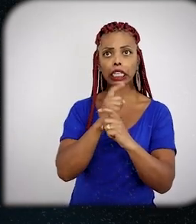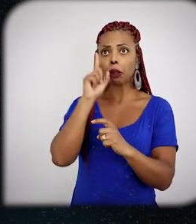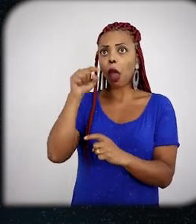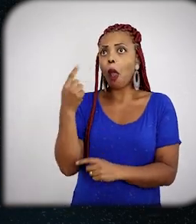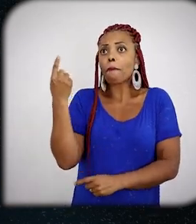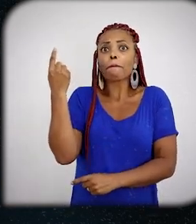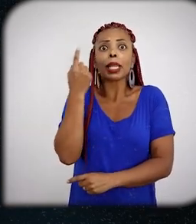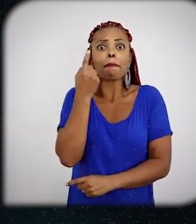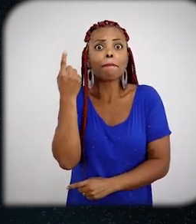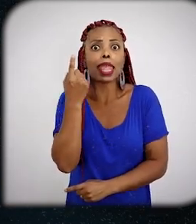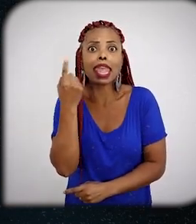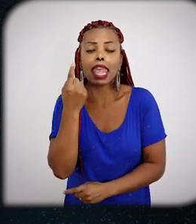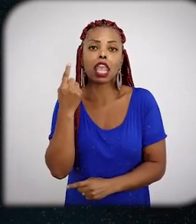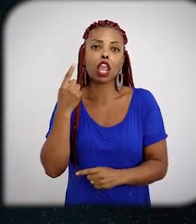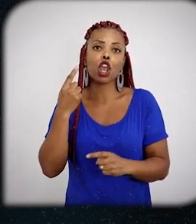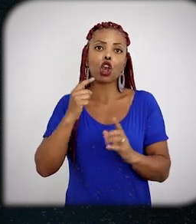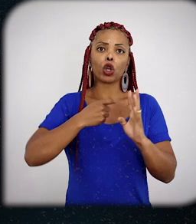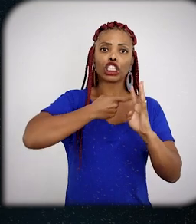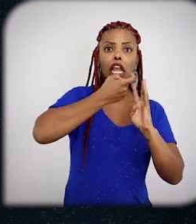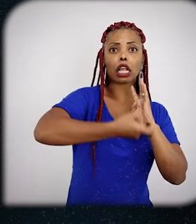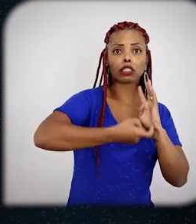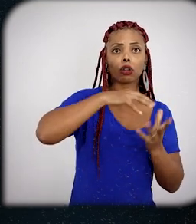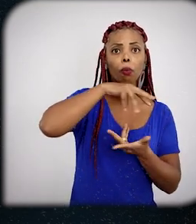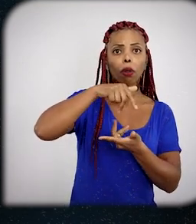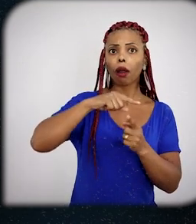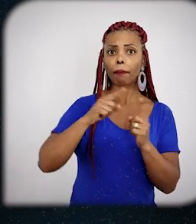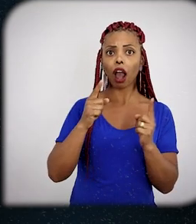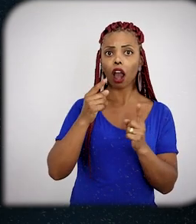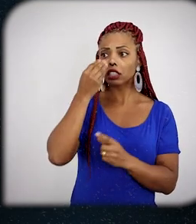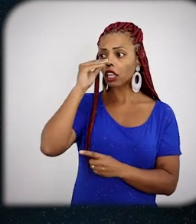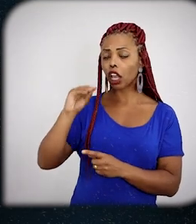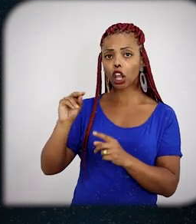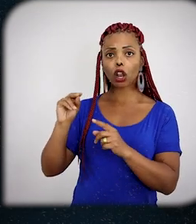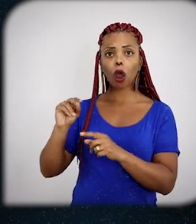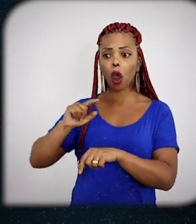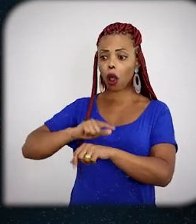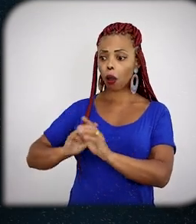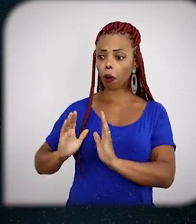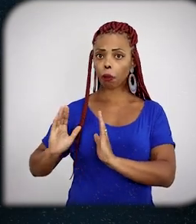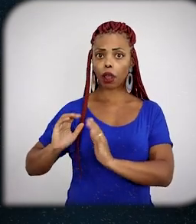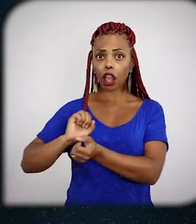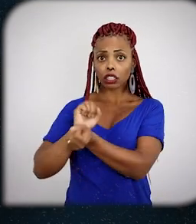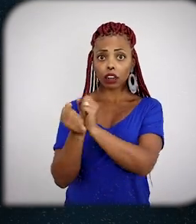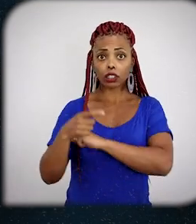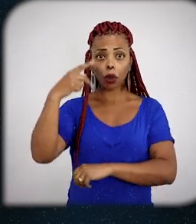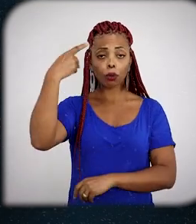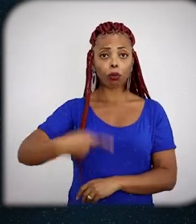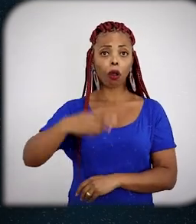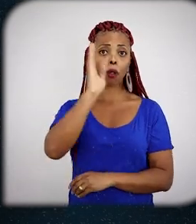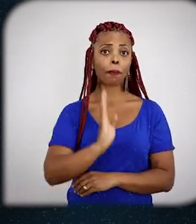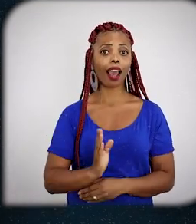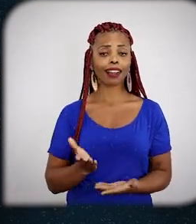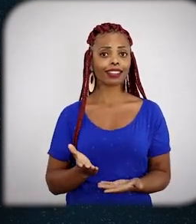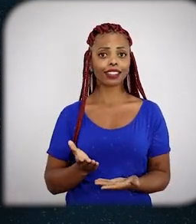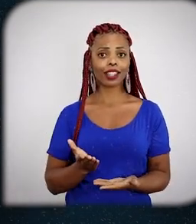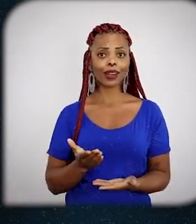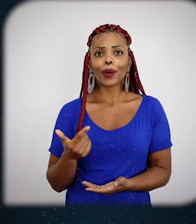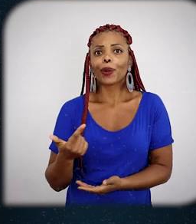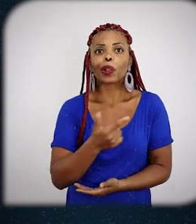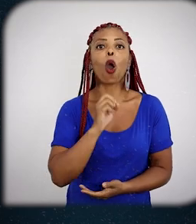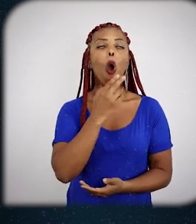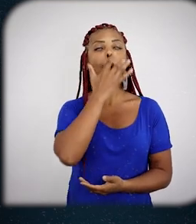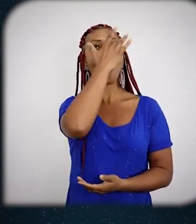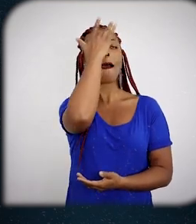pressuposto do genocídio no mundo, e se ignora a escravidão no Brasil, certo? Você não tem. Ou os especialistas que